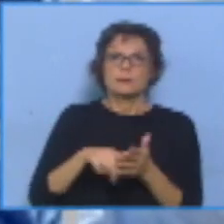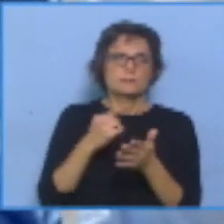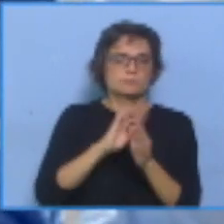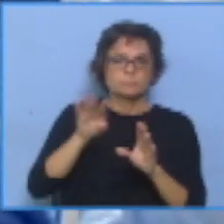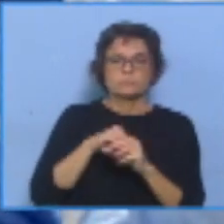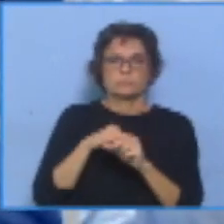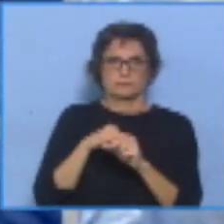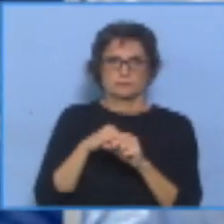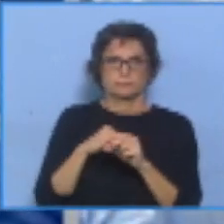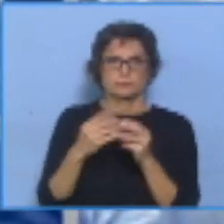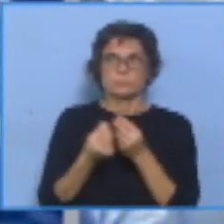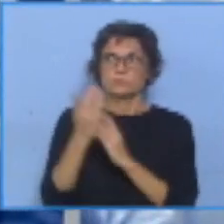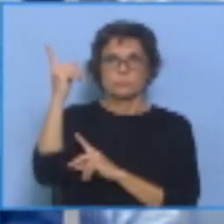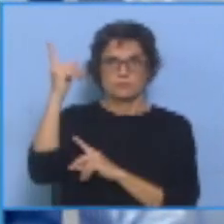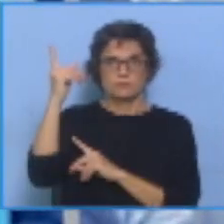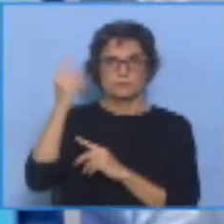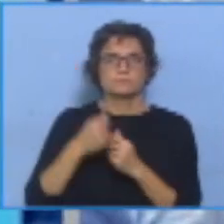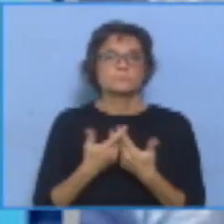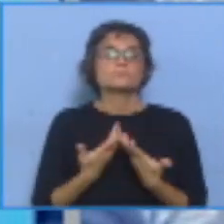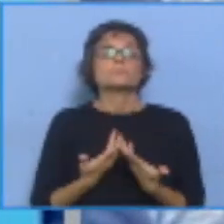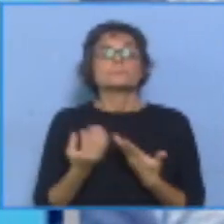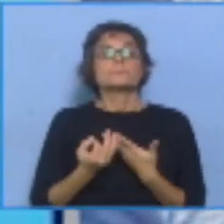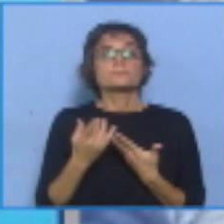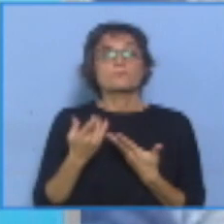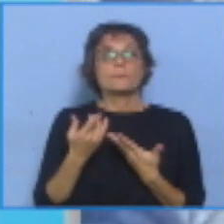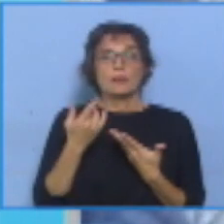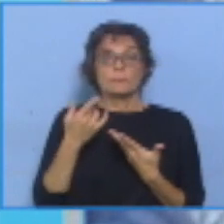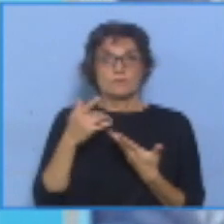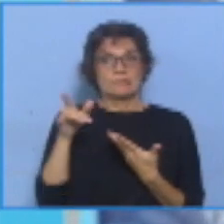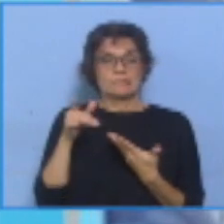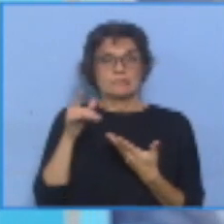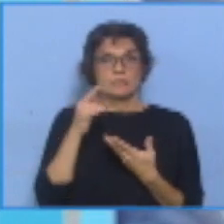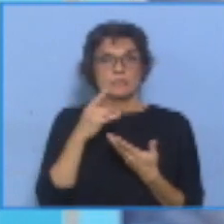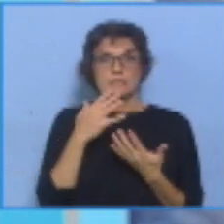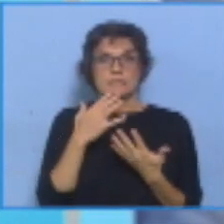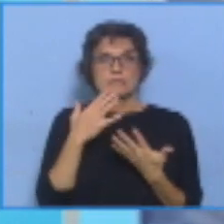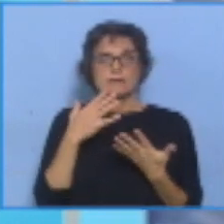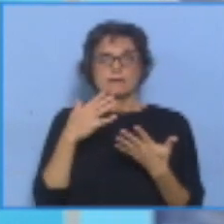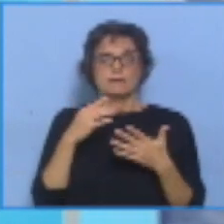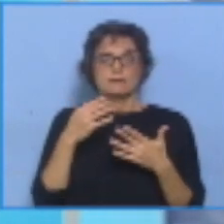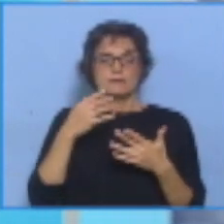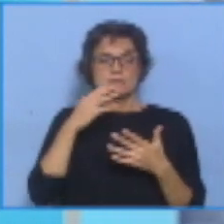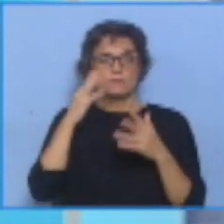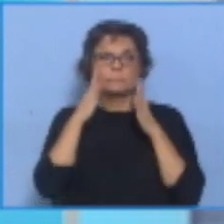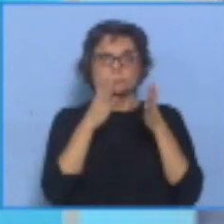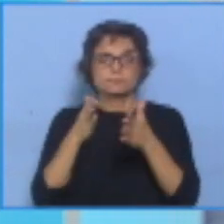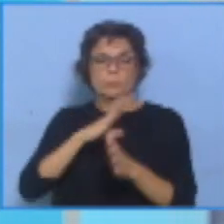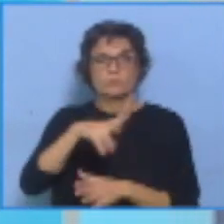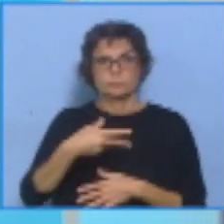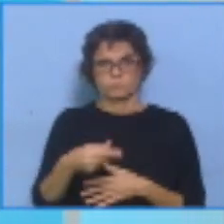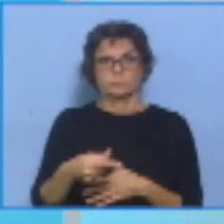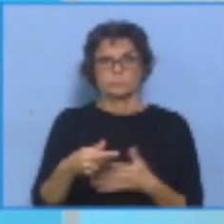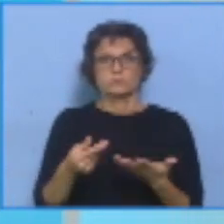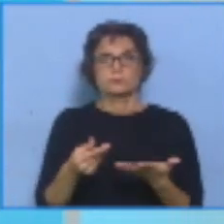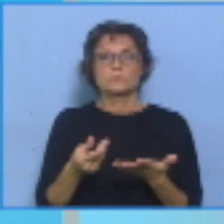ideia de que é pela sua atenção ao mundo, é pela sua atenção ao fenómeno, ou aquilo que ela diz também: quem